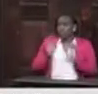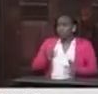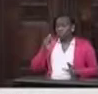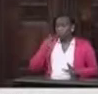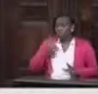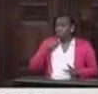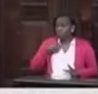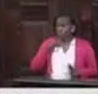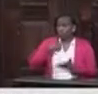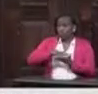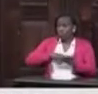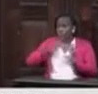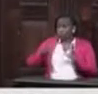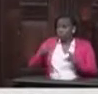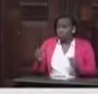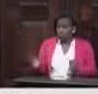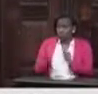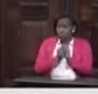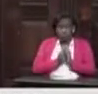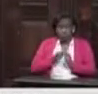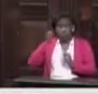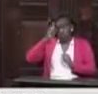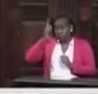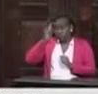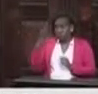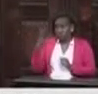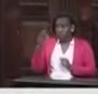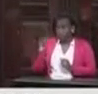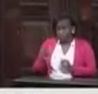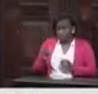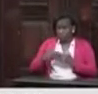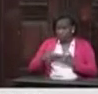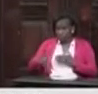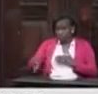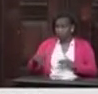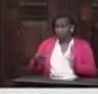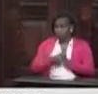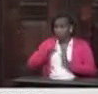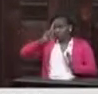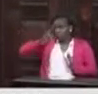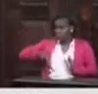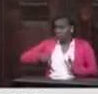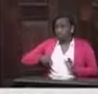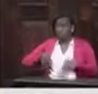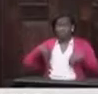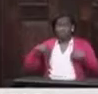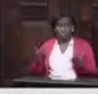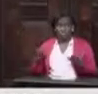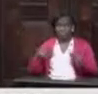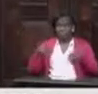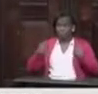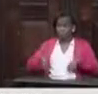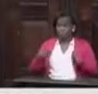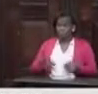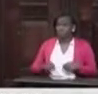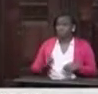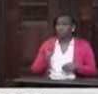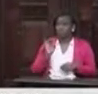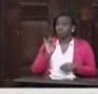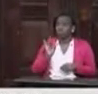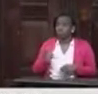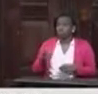de juntar os documentos nos 30 dias que lhe é determinado, então ela vai ter que